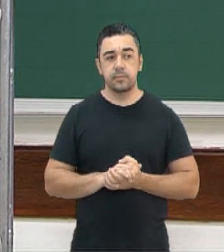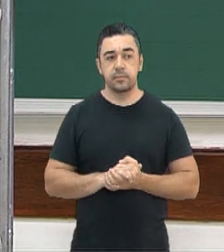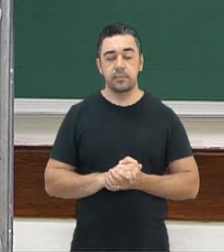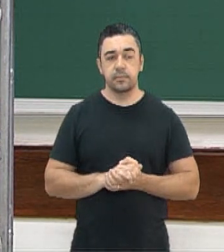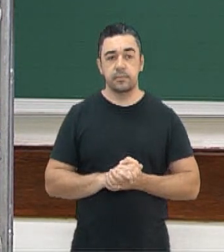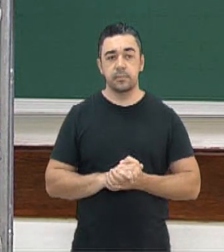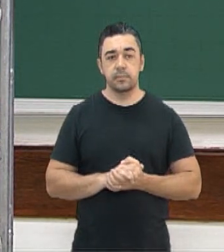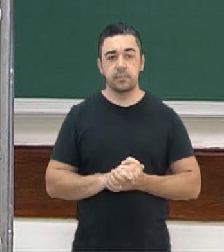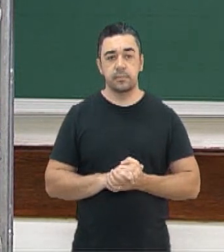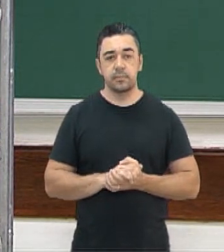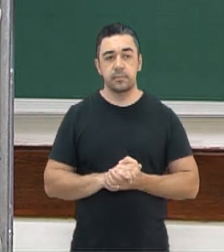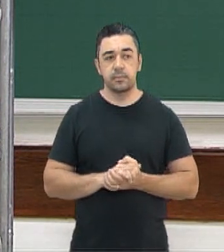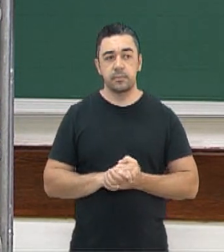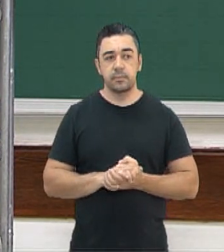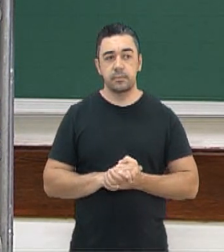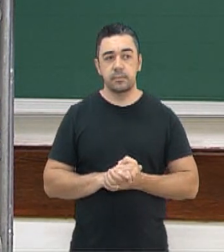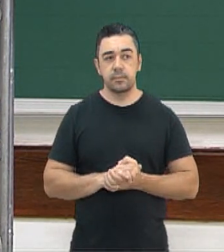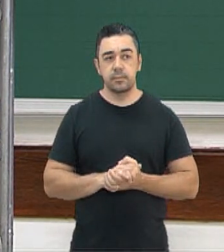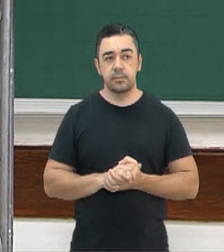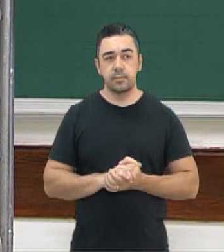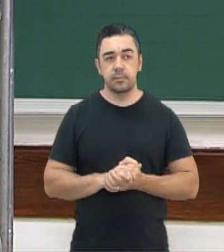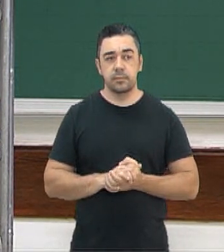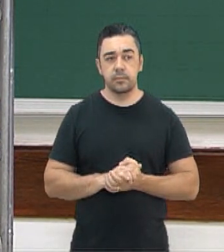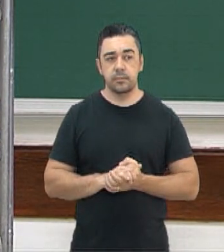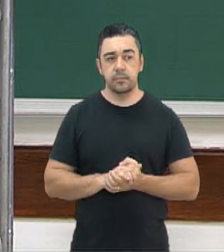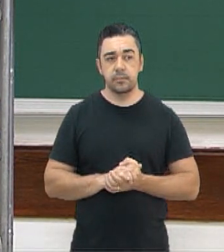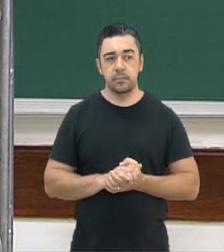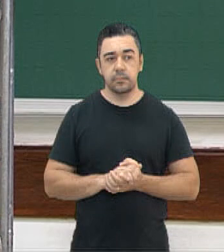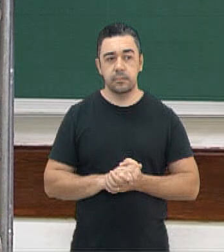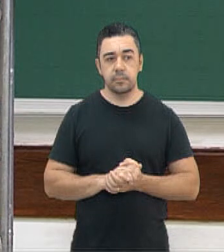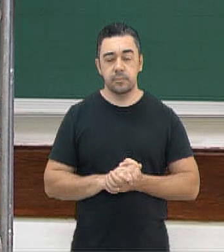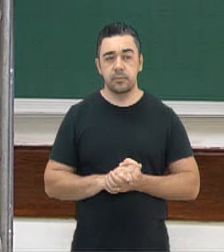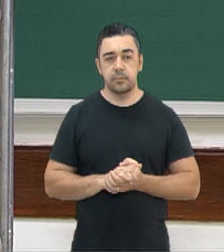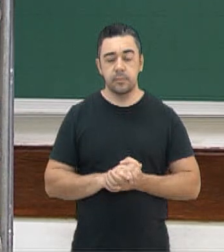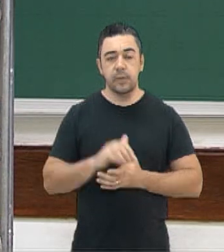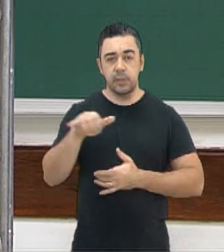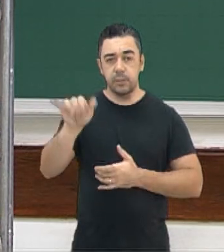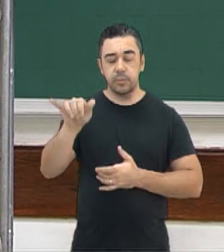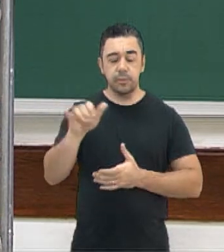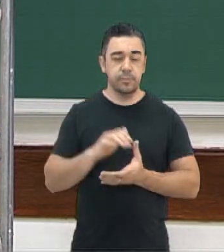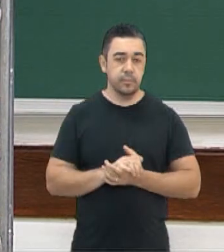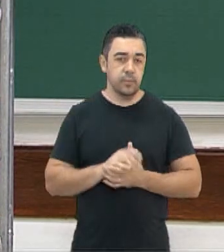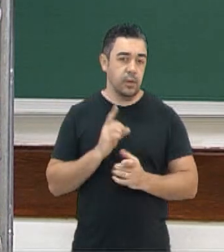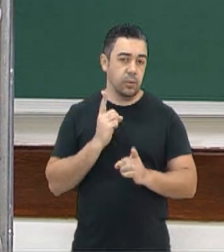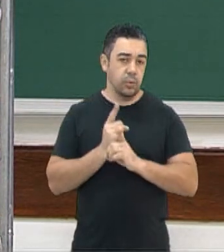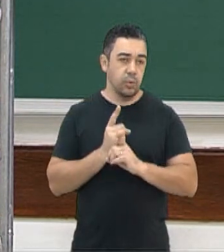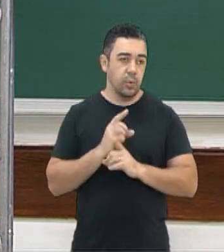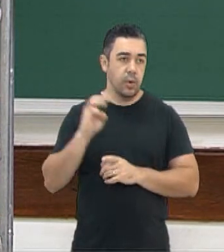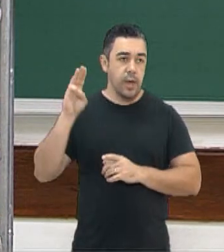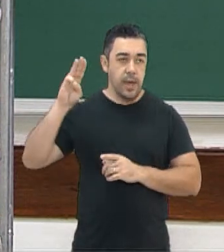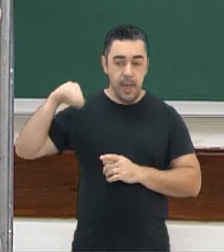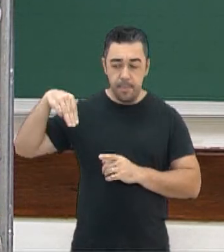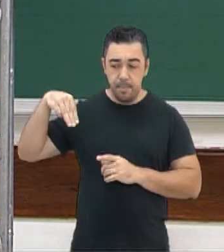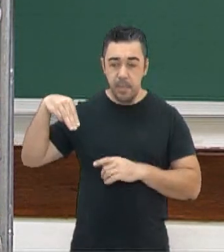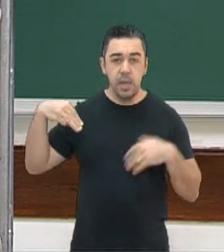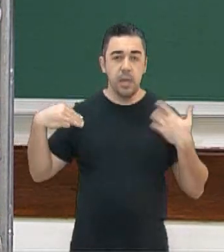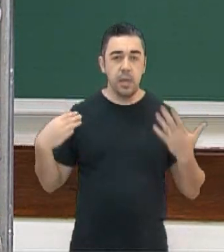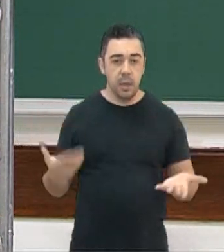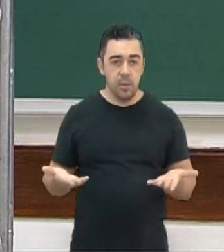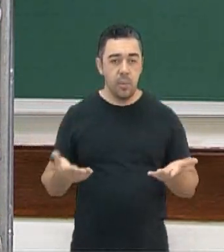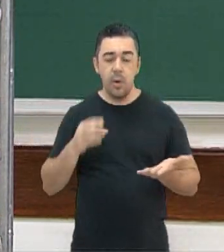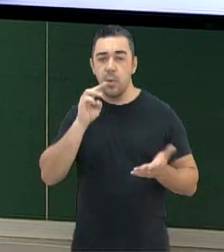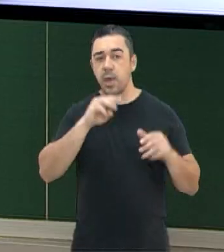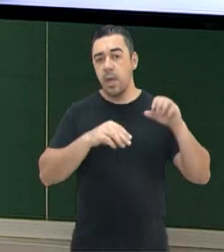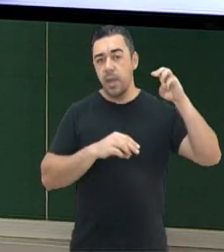7x ao quadrado, y elevado à primeira, e obteve m. Qual que é o valor